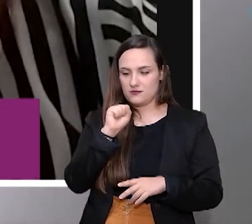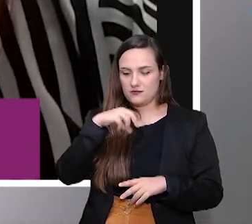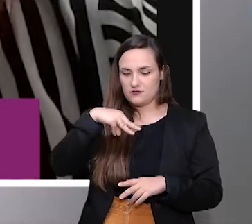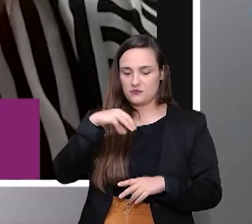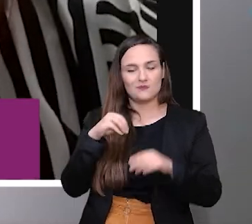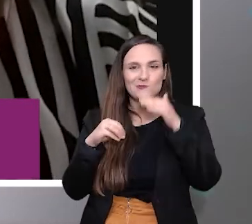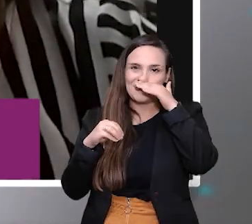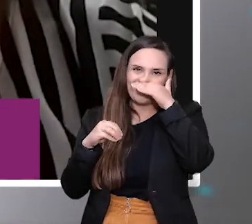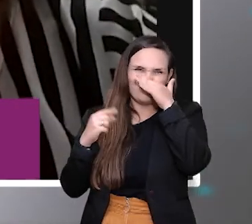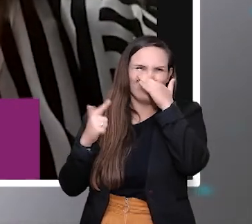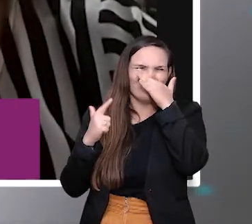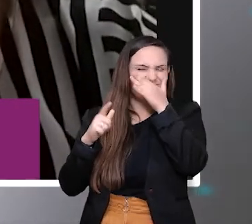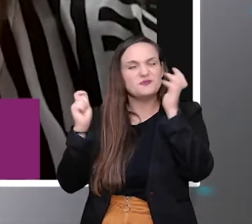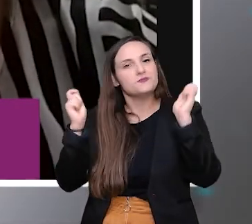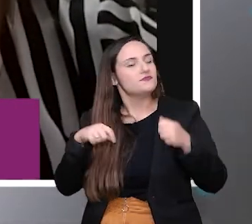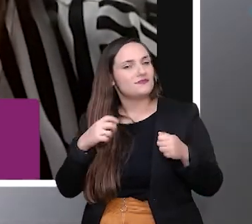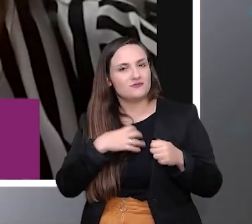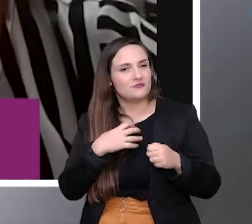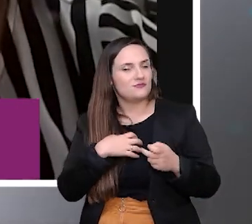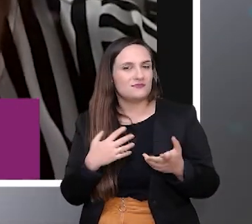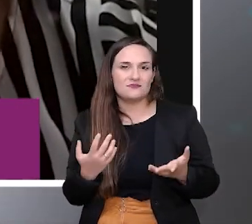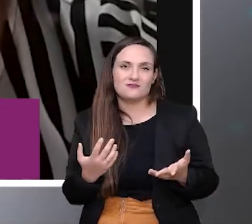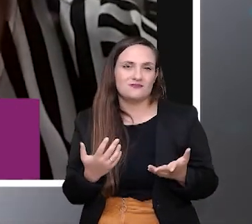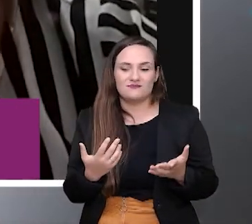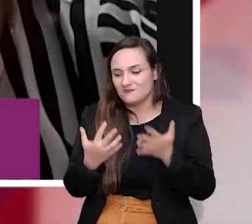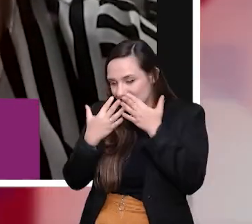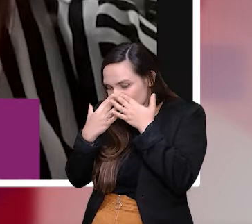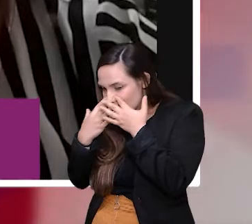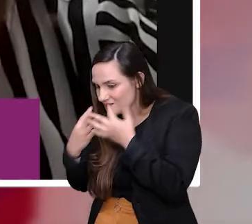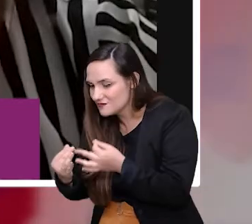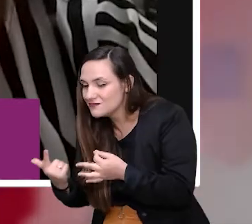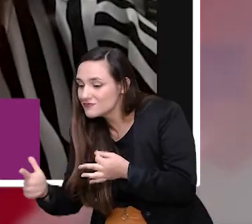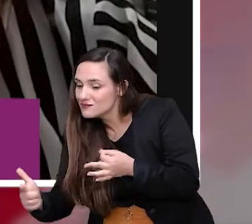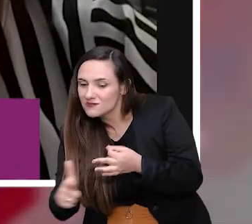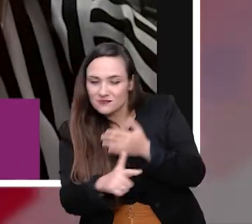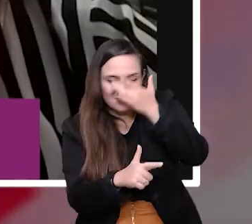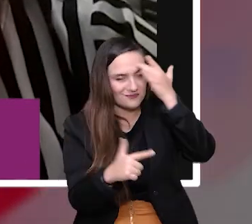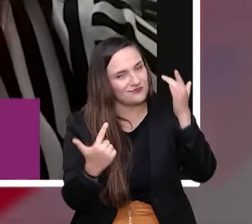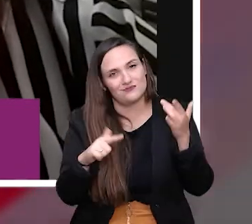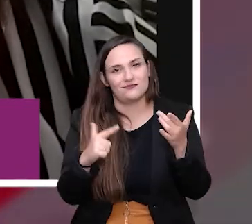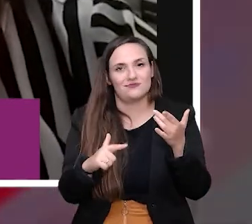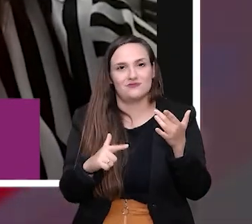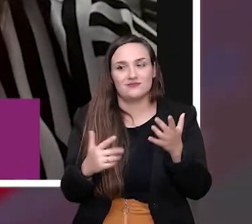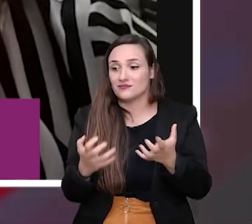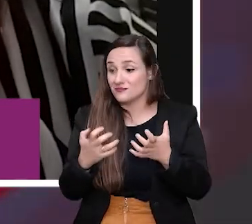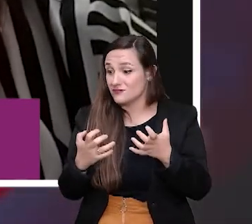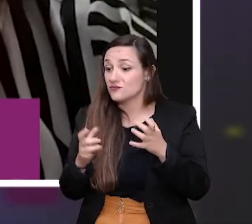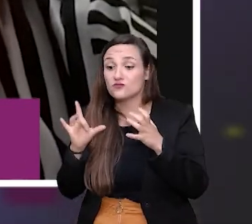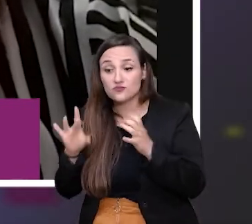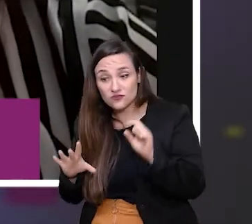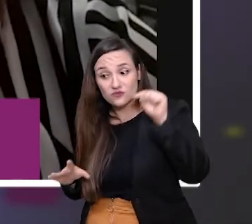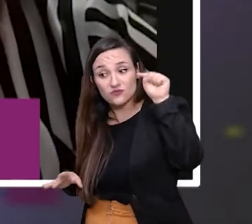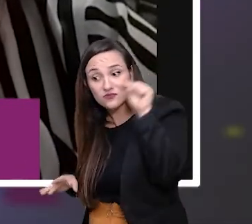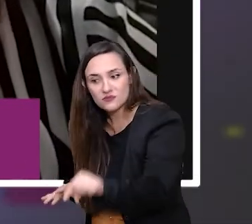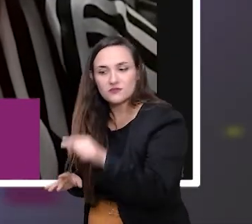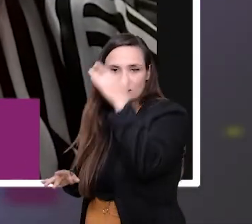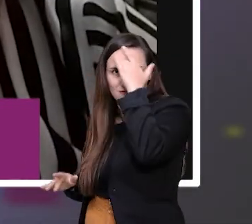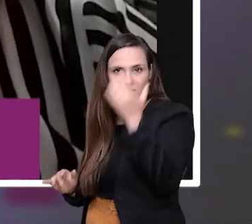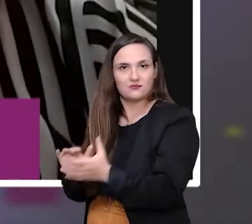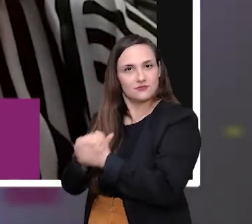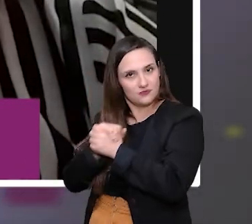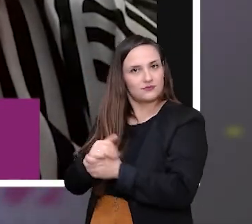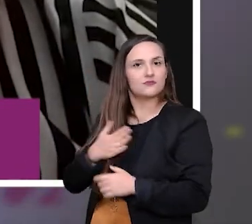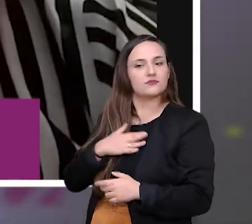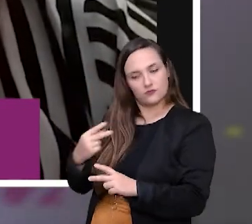emocional, justamente porque não enxerga o outro, as necessidades do outro, né? Ela tem Então, isso é necessidade muito de que o outro diferente. enxergue o